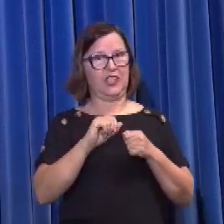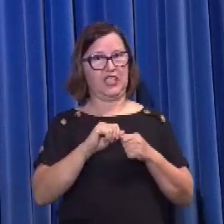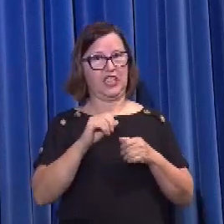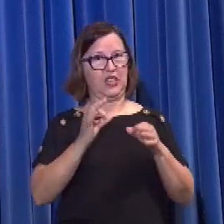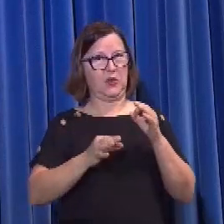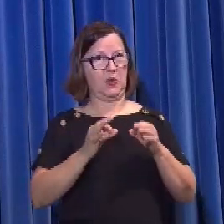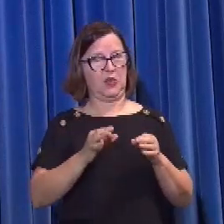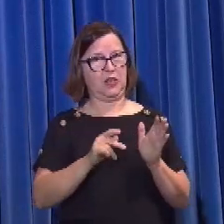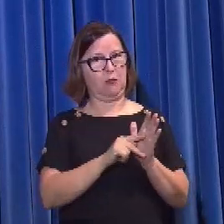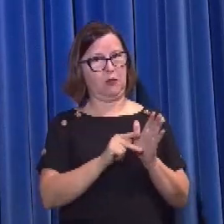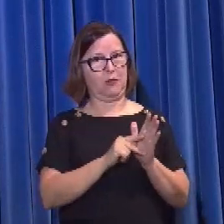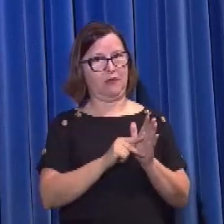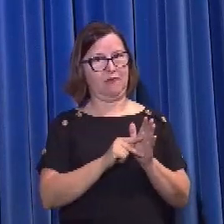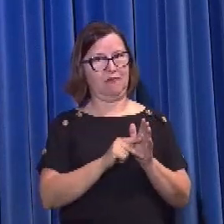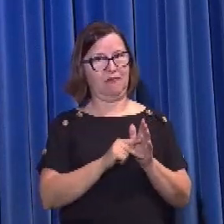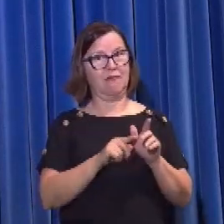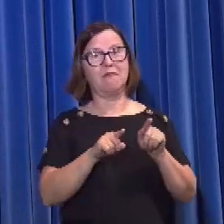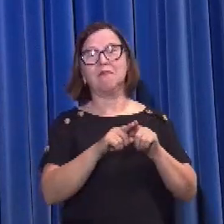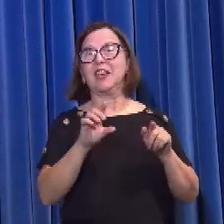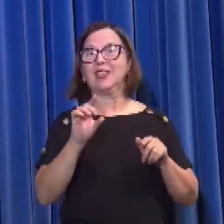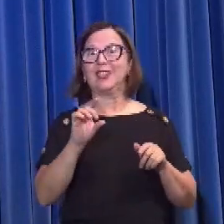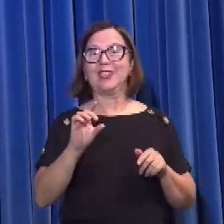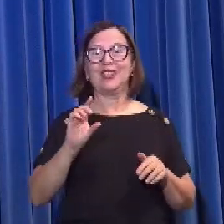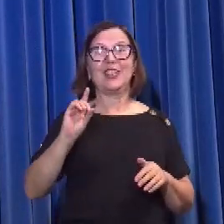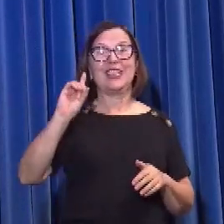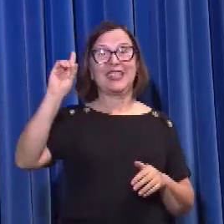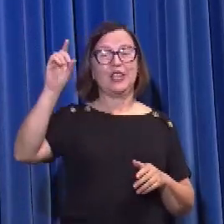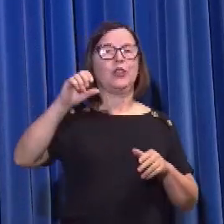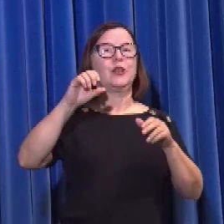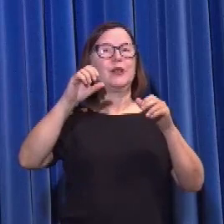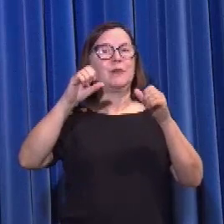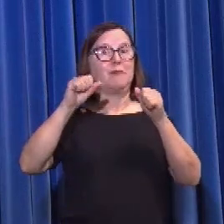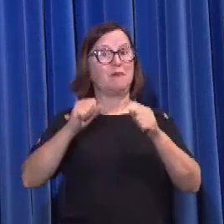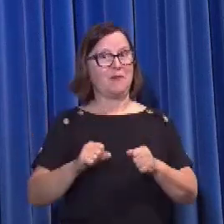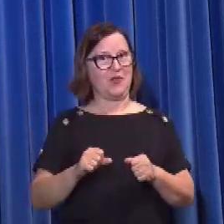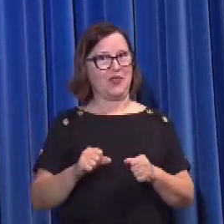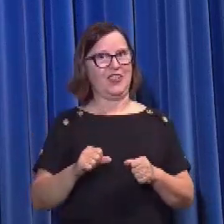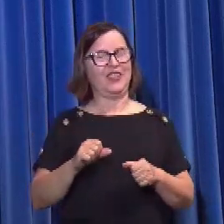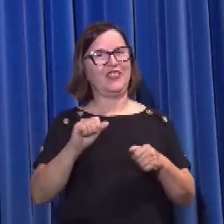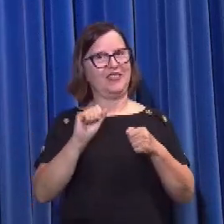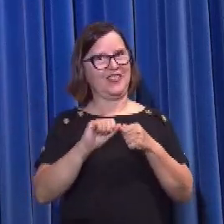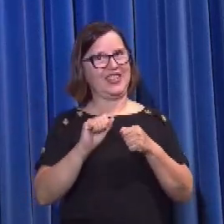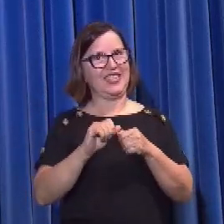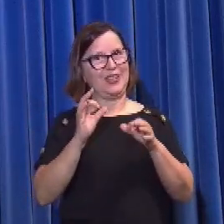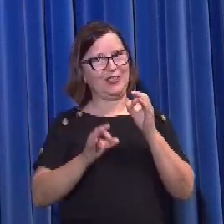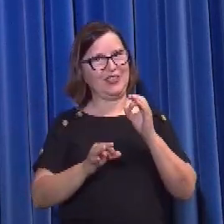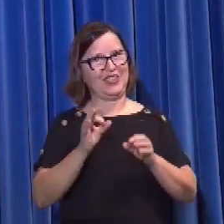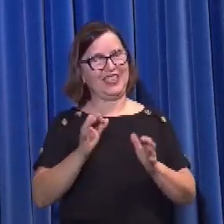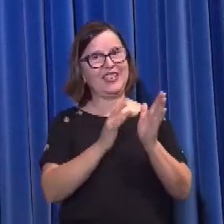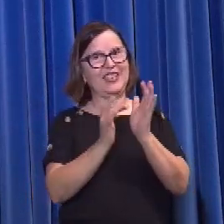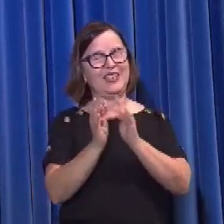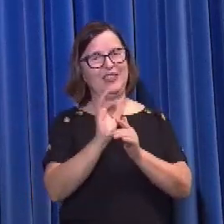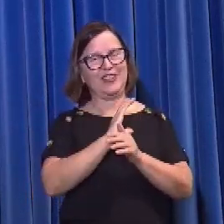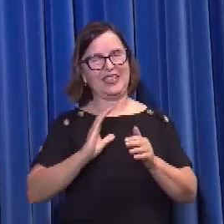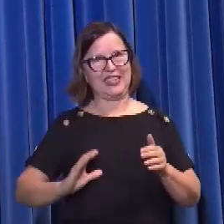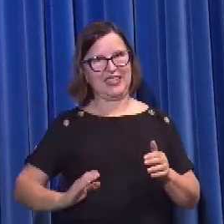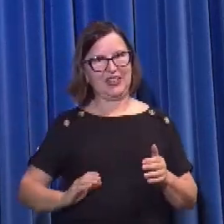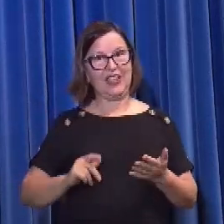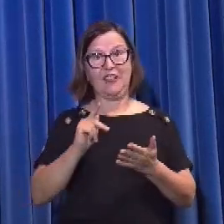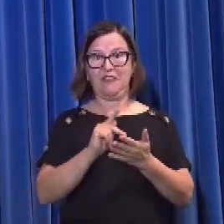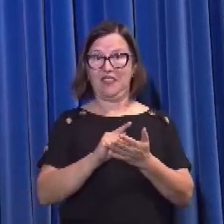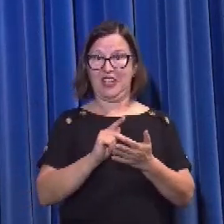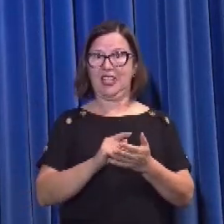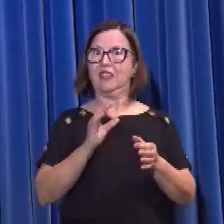Ele é a justiça. Jesus Cristo é a justiça. Ele é a verdade e Ele é a justiça. O que aconteceu